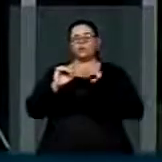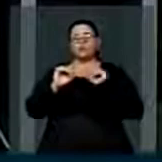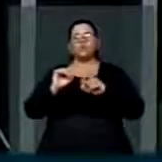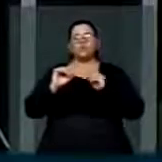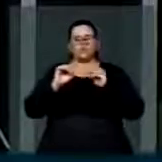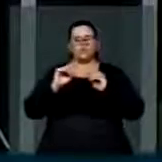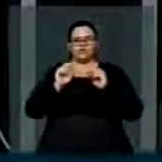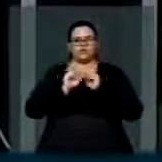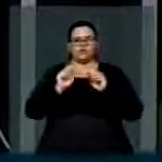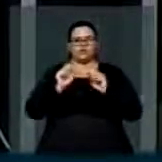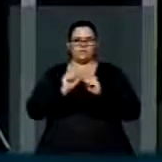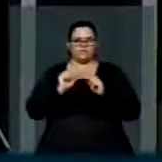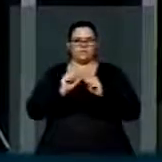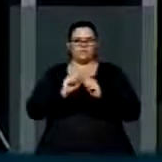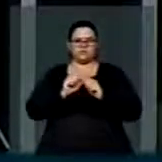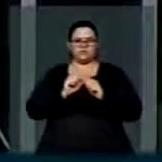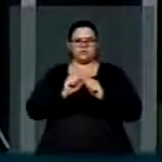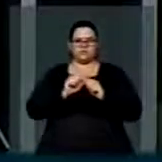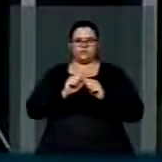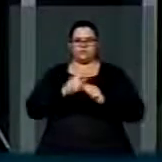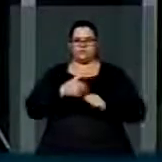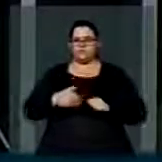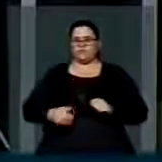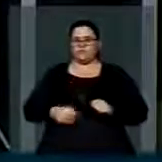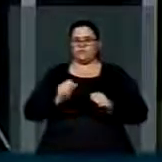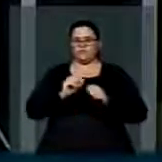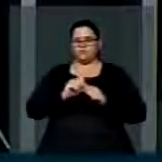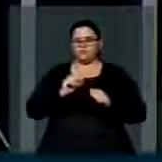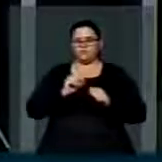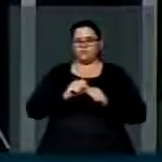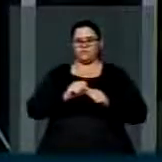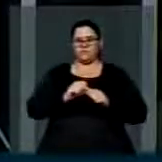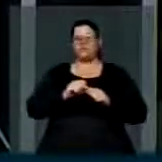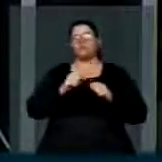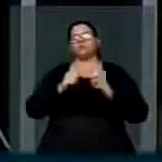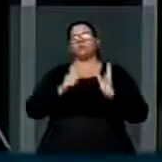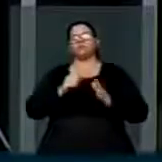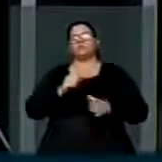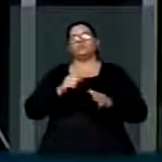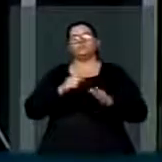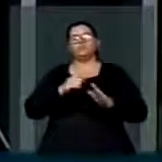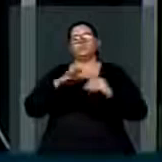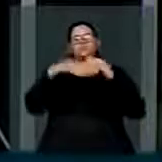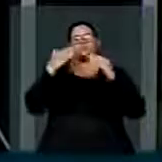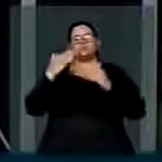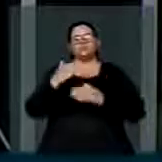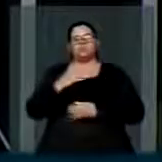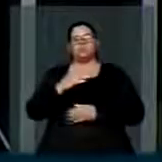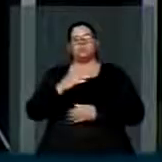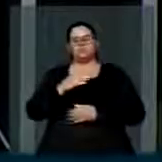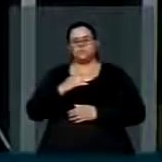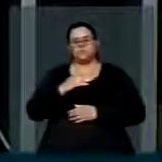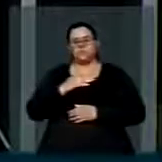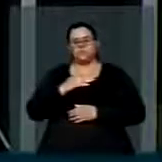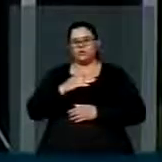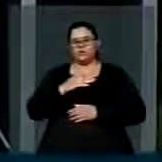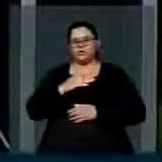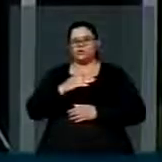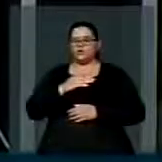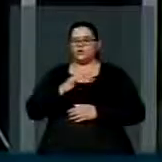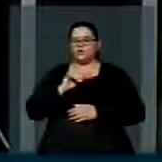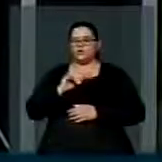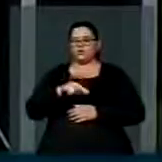resultados das ações do governo têm sido a construção de um déficit recorde nas contas externas e a inflação, consequência